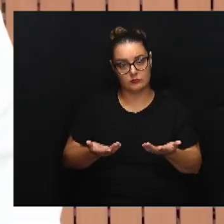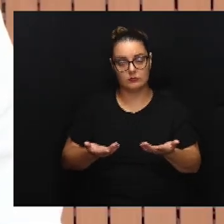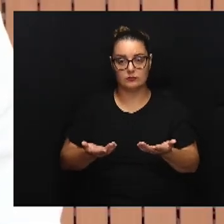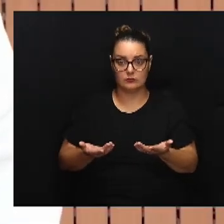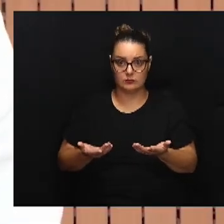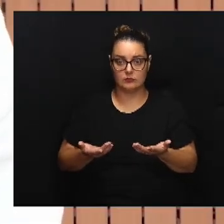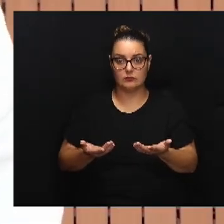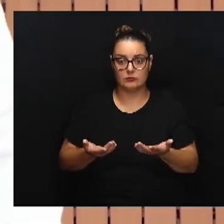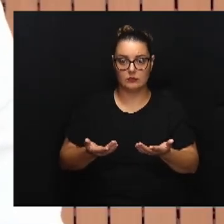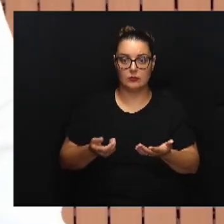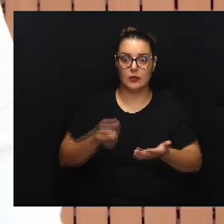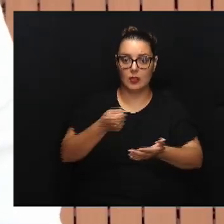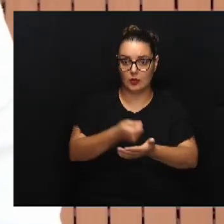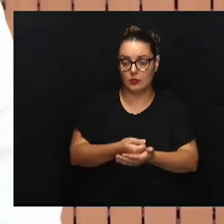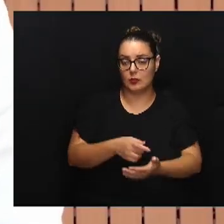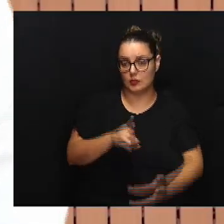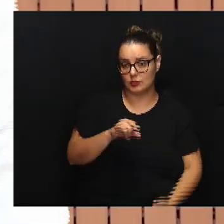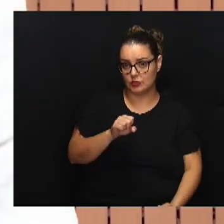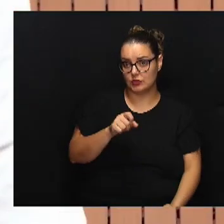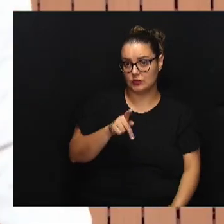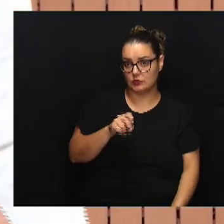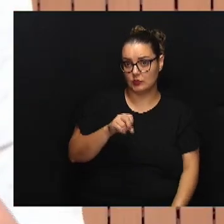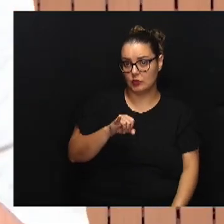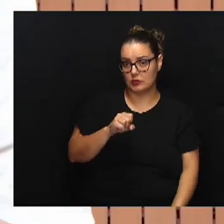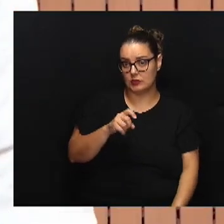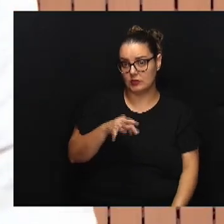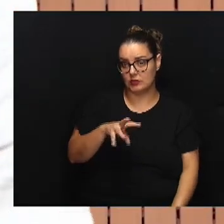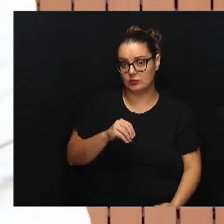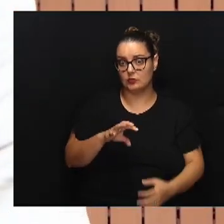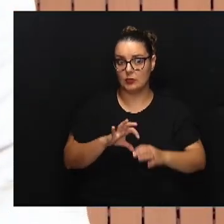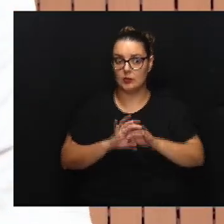cumprimos esse dispositivo, de modo que permitir